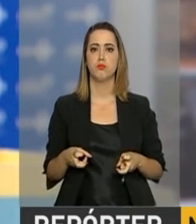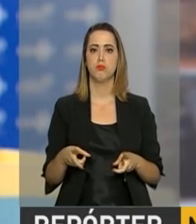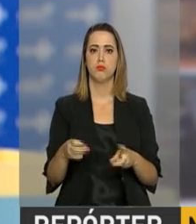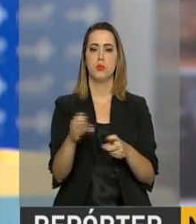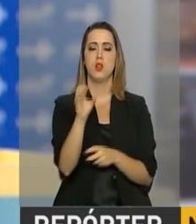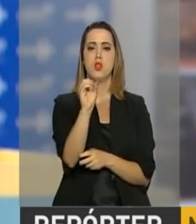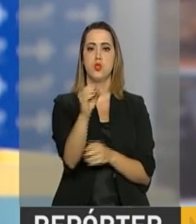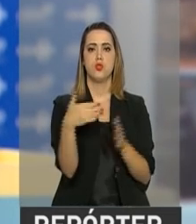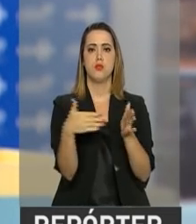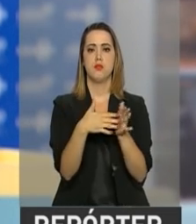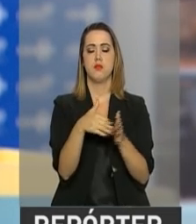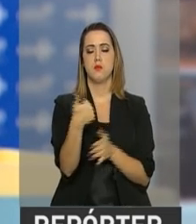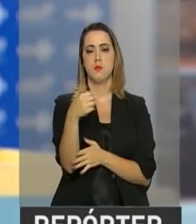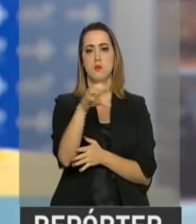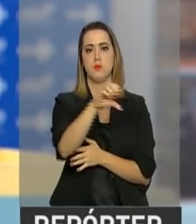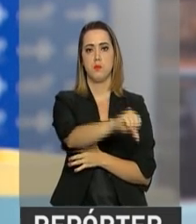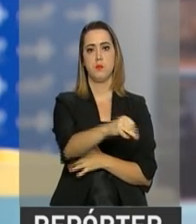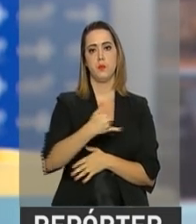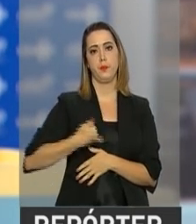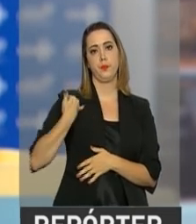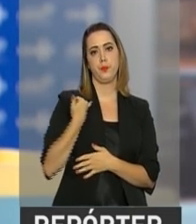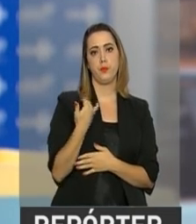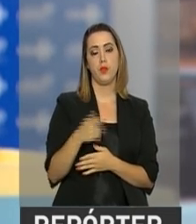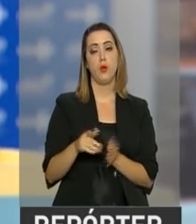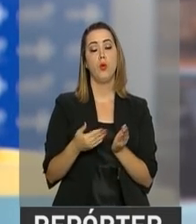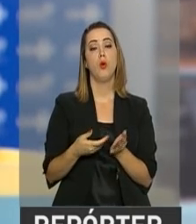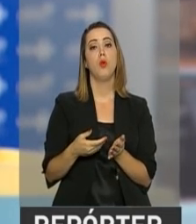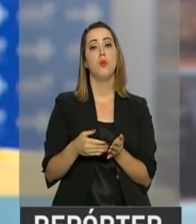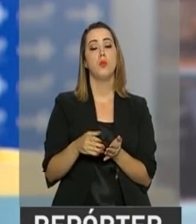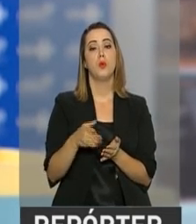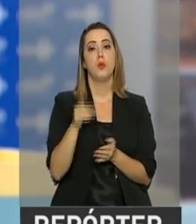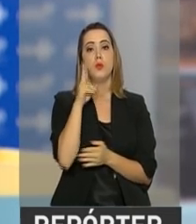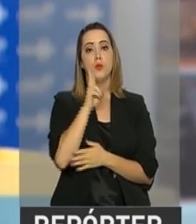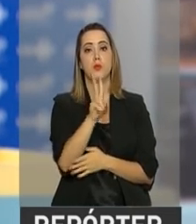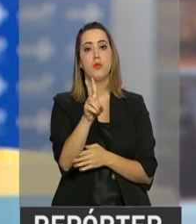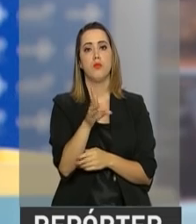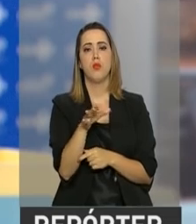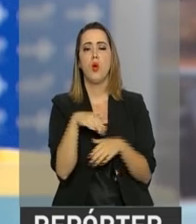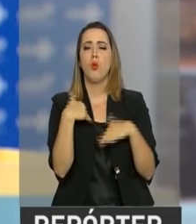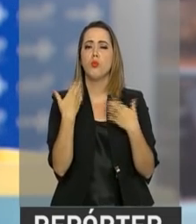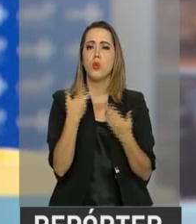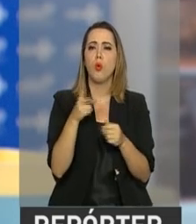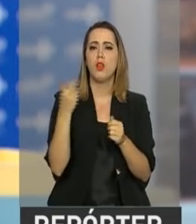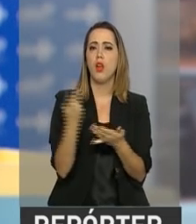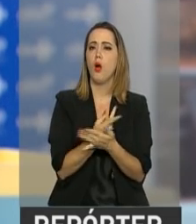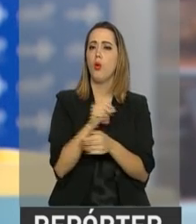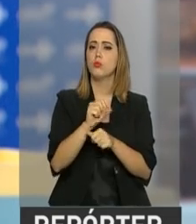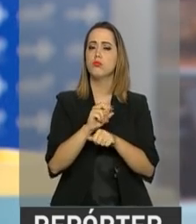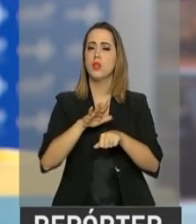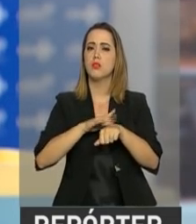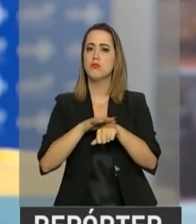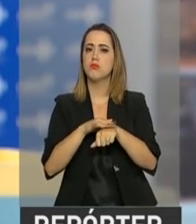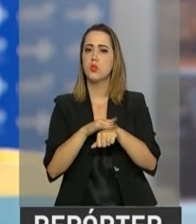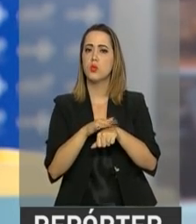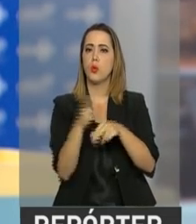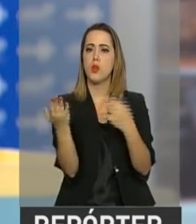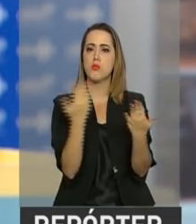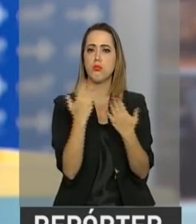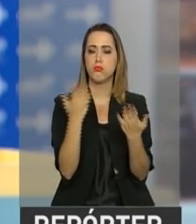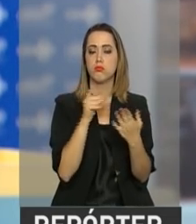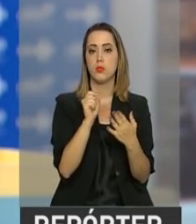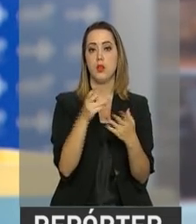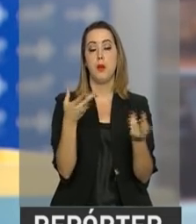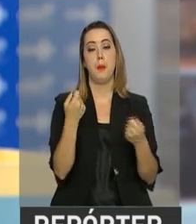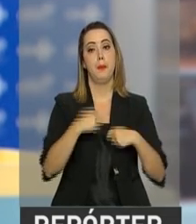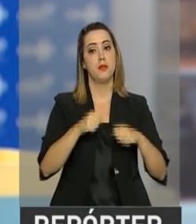etária de 0 a 19 anos e como os primeiros sintomas podem ser confundidos com outras doenças comuns na infância o